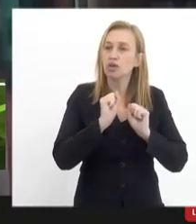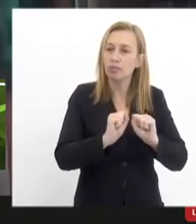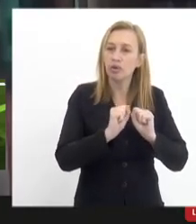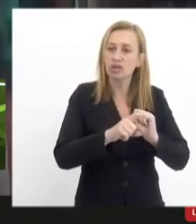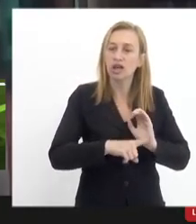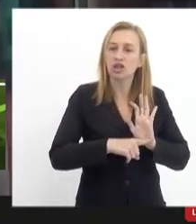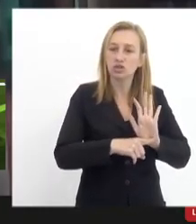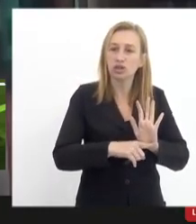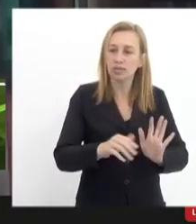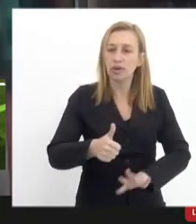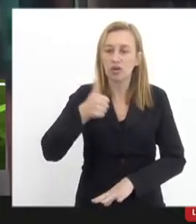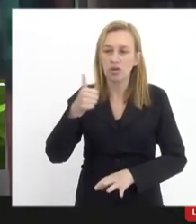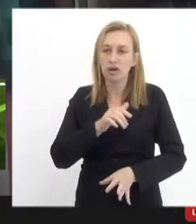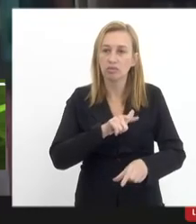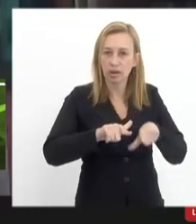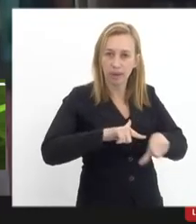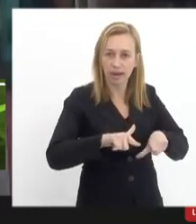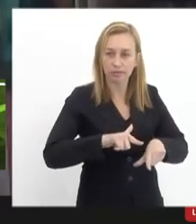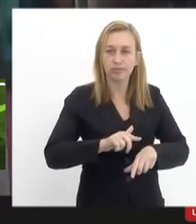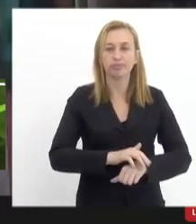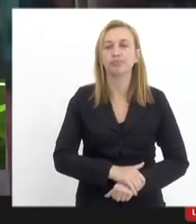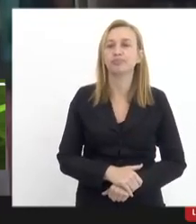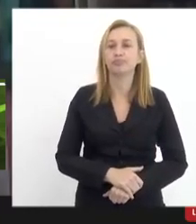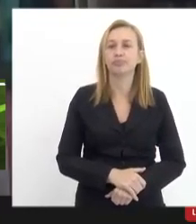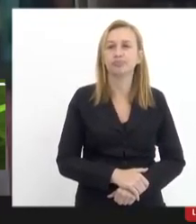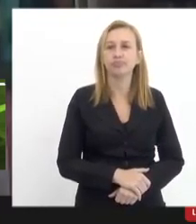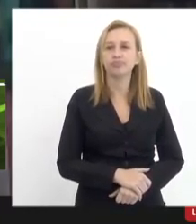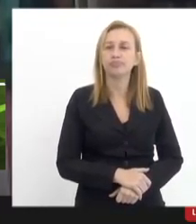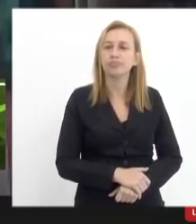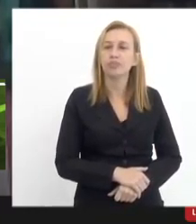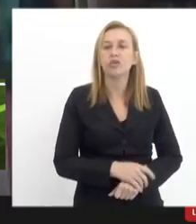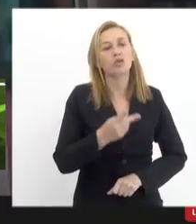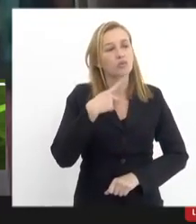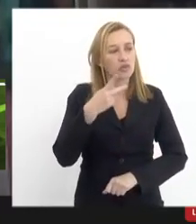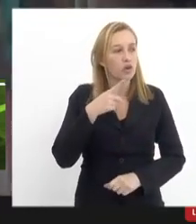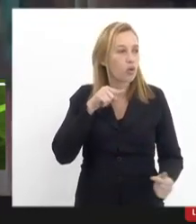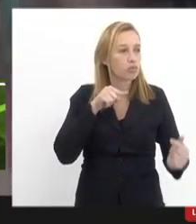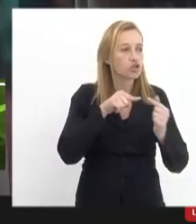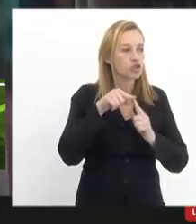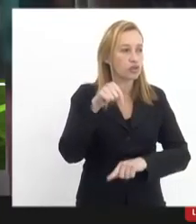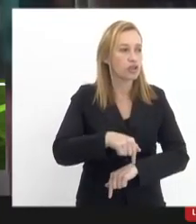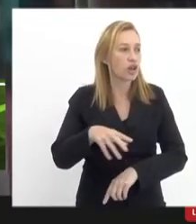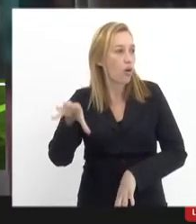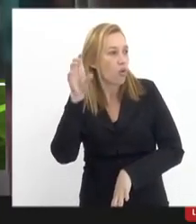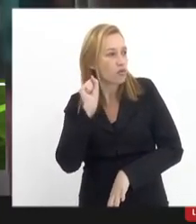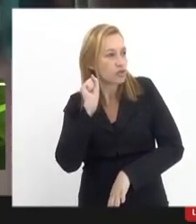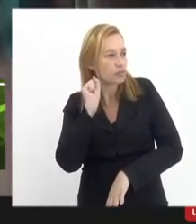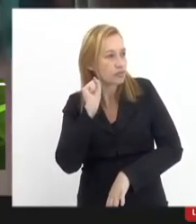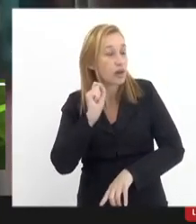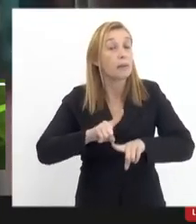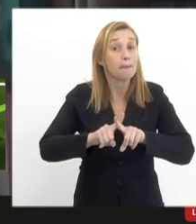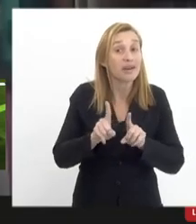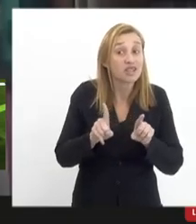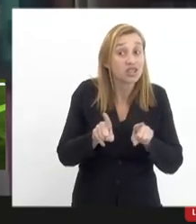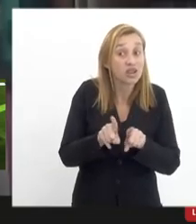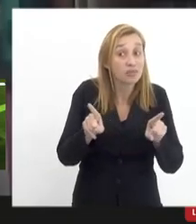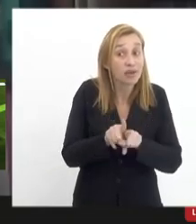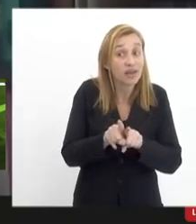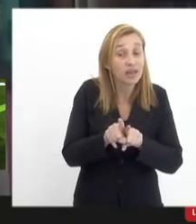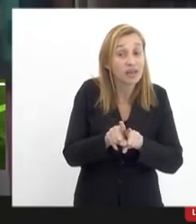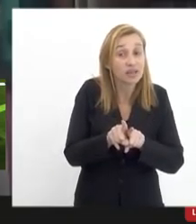demandas. Como disse, né, o nosso objetivo aqui é ouvir, mas também